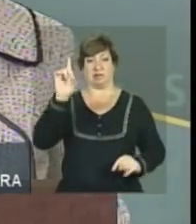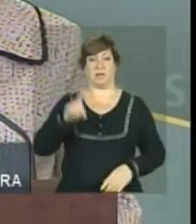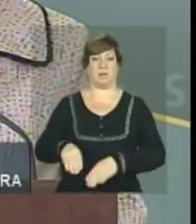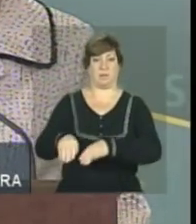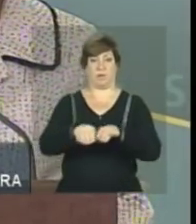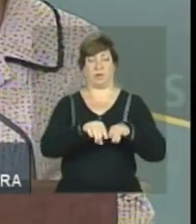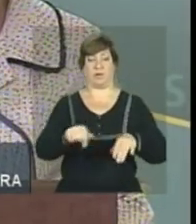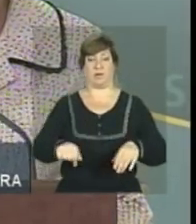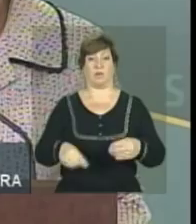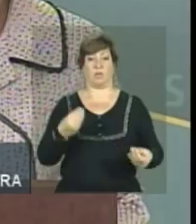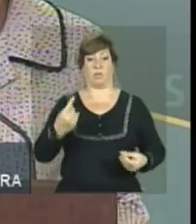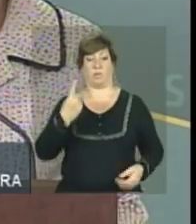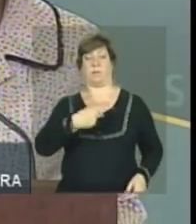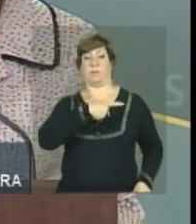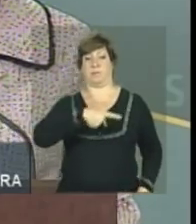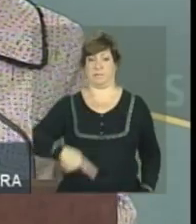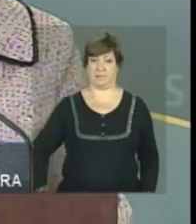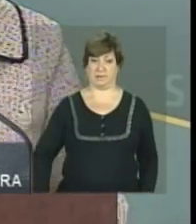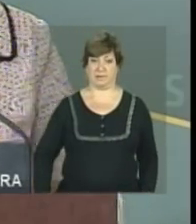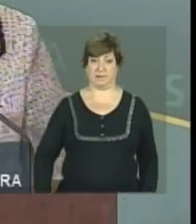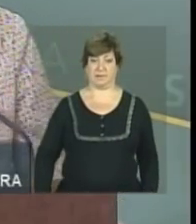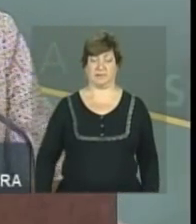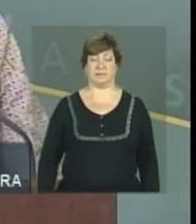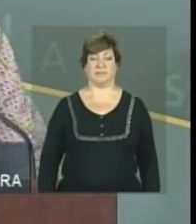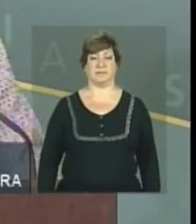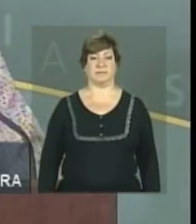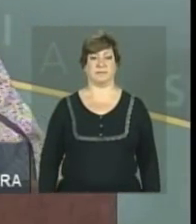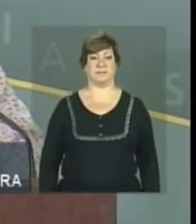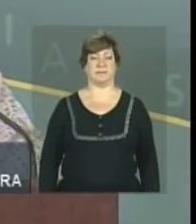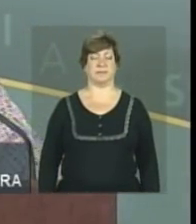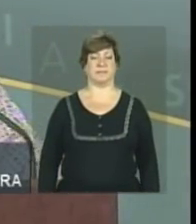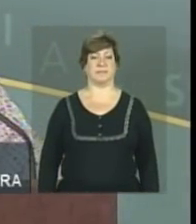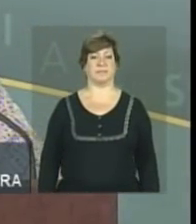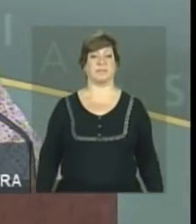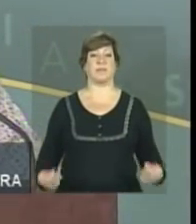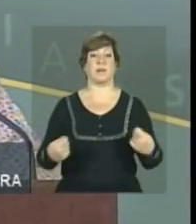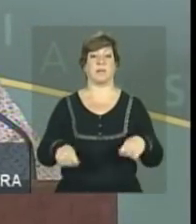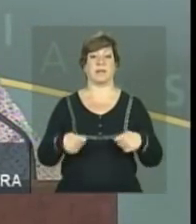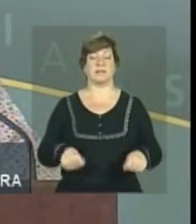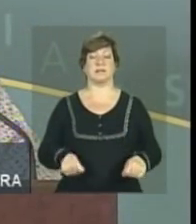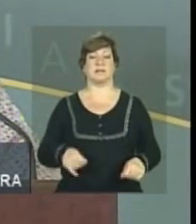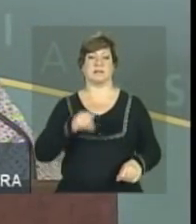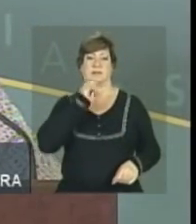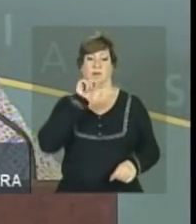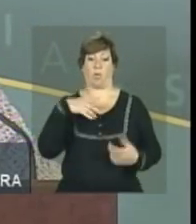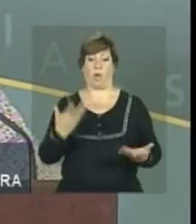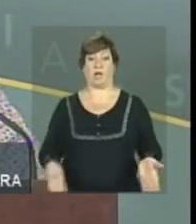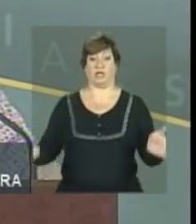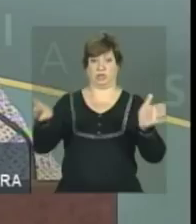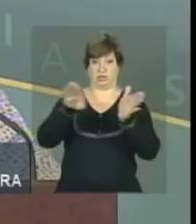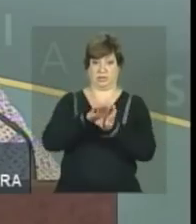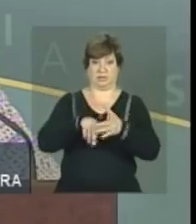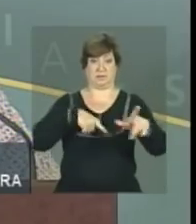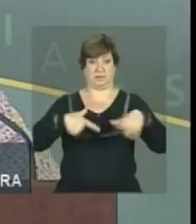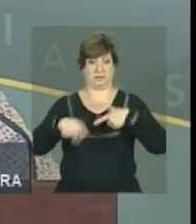Um presidente, ele, ao chegar ao governo,